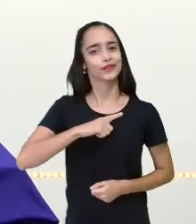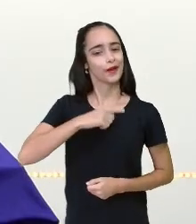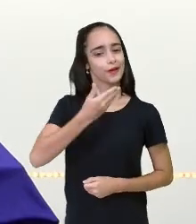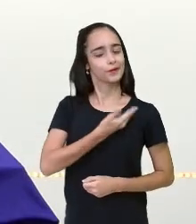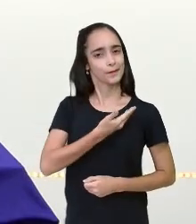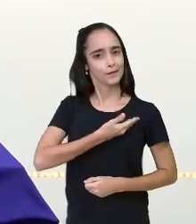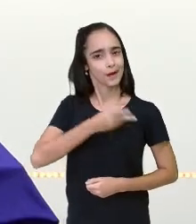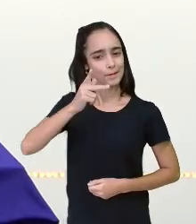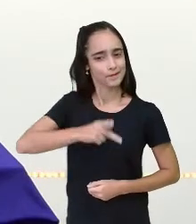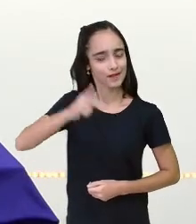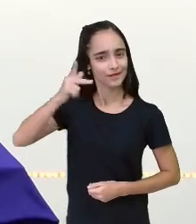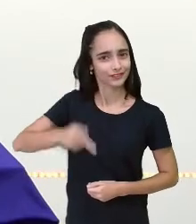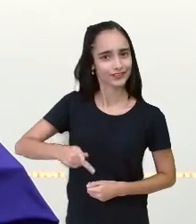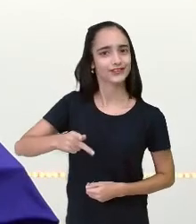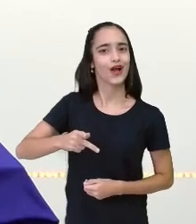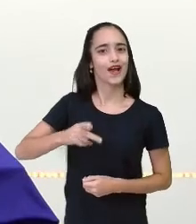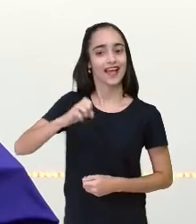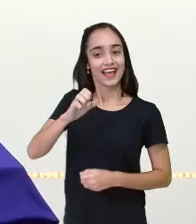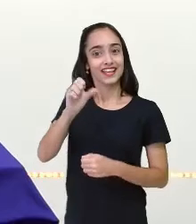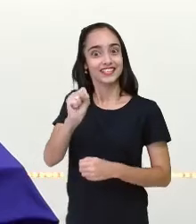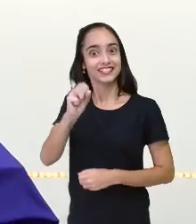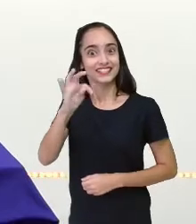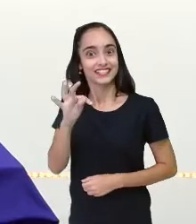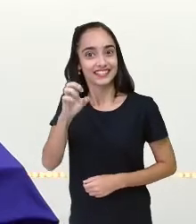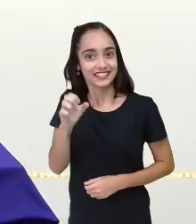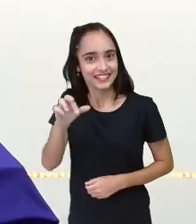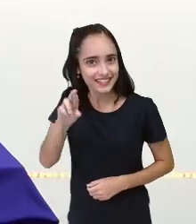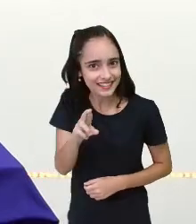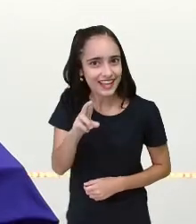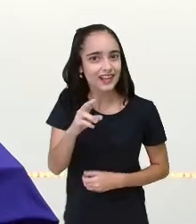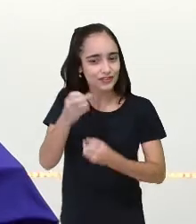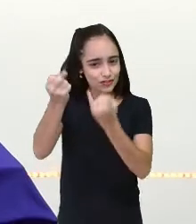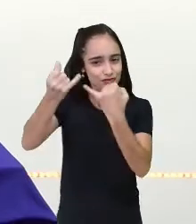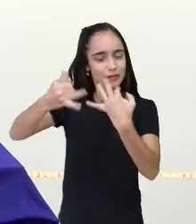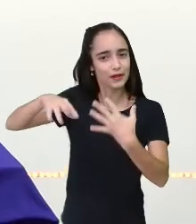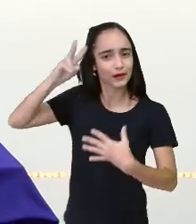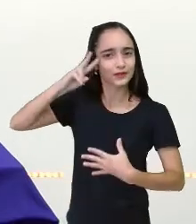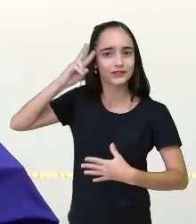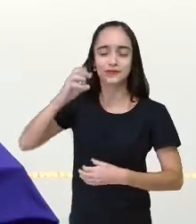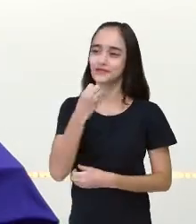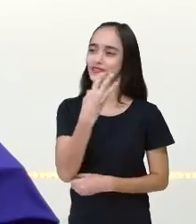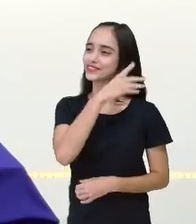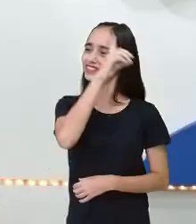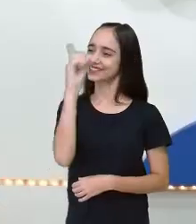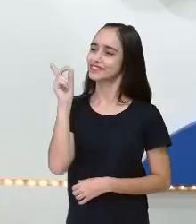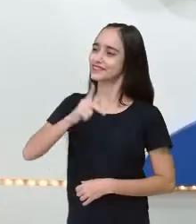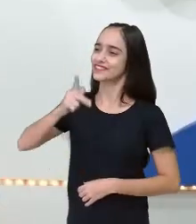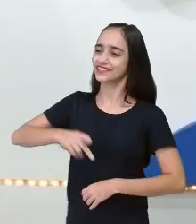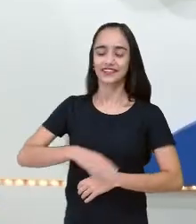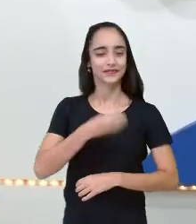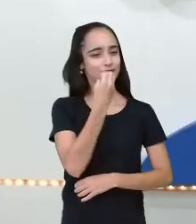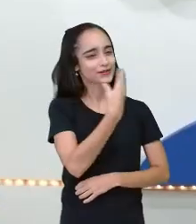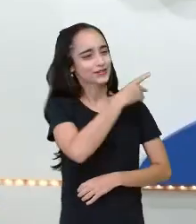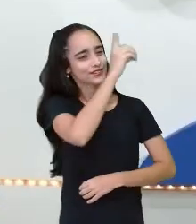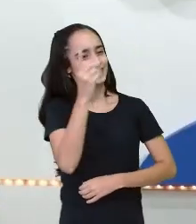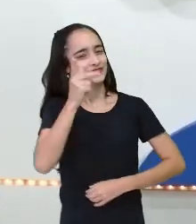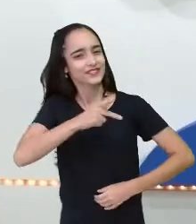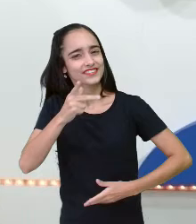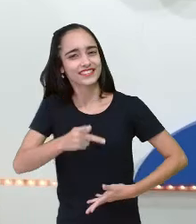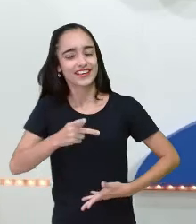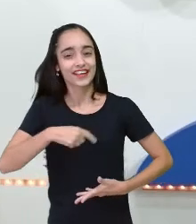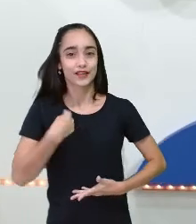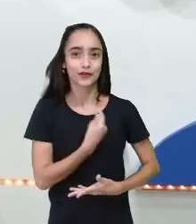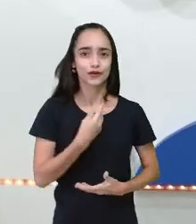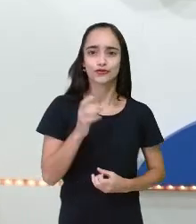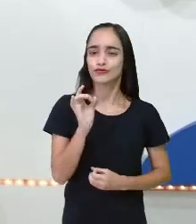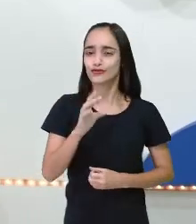Esté, de português, estava agora contando a historinha da carne de língua, muito massa. Bom dia, professora Esté. Bom dia, professora Verônica, a gente só